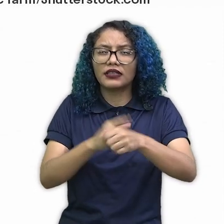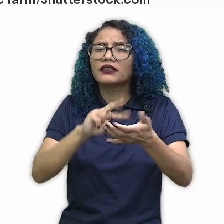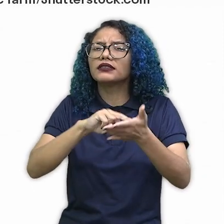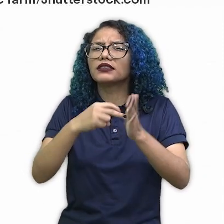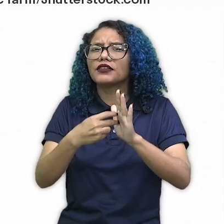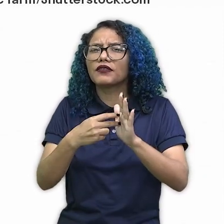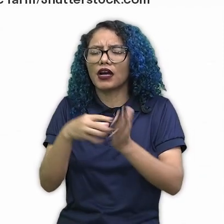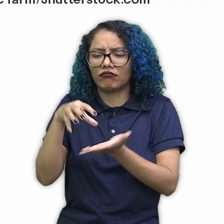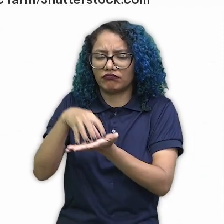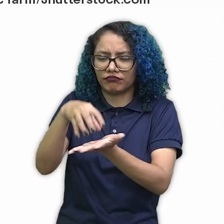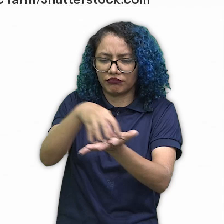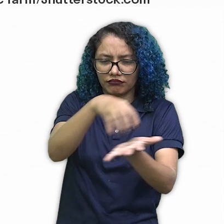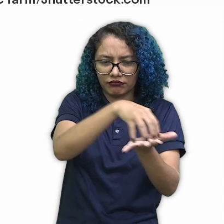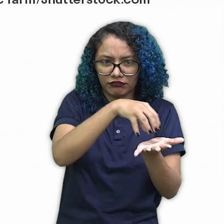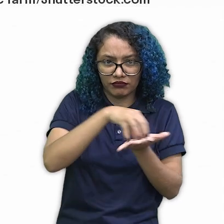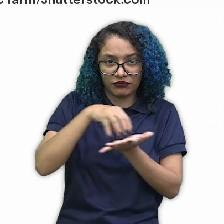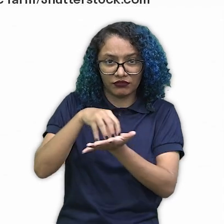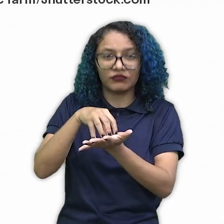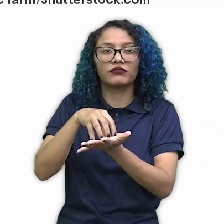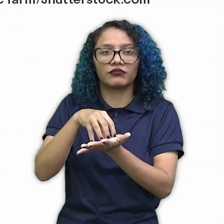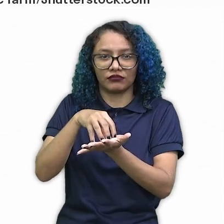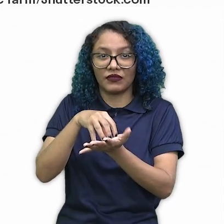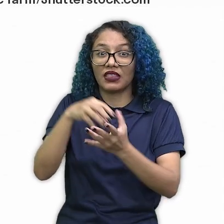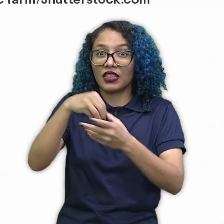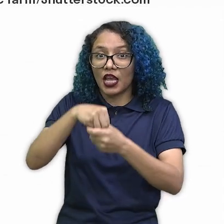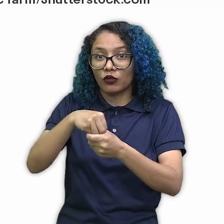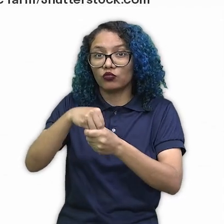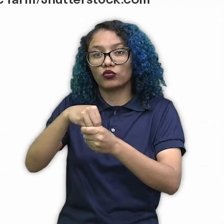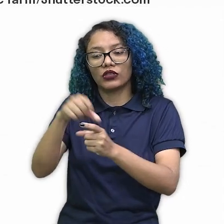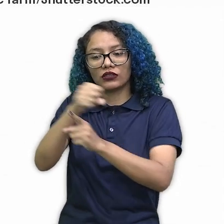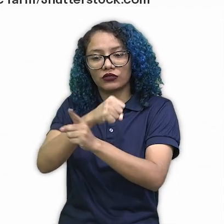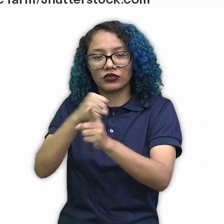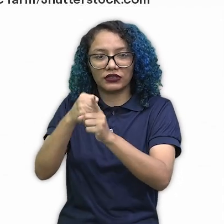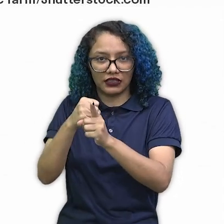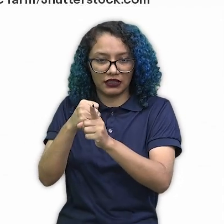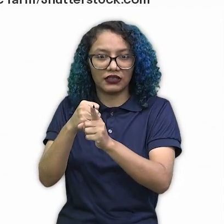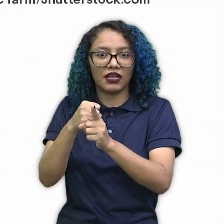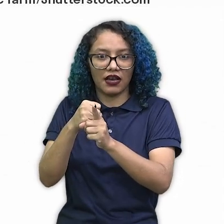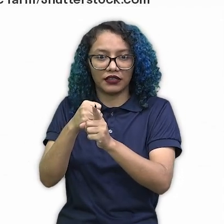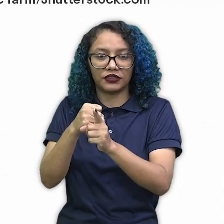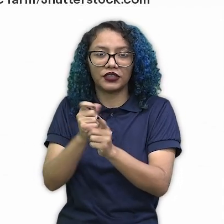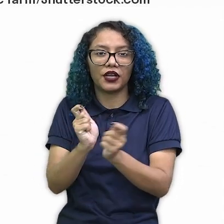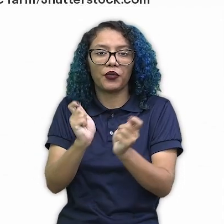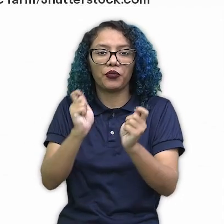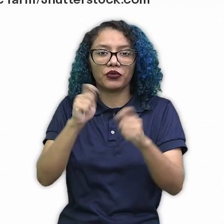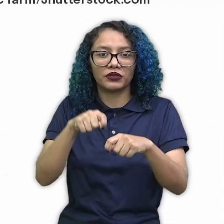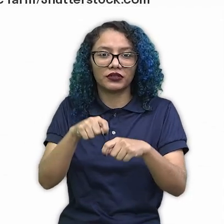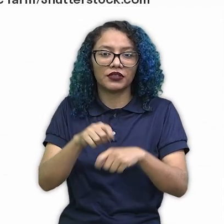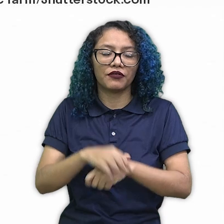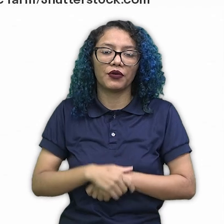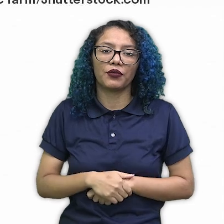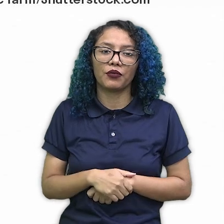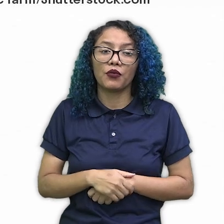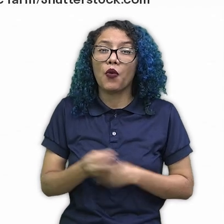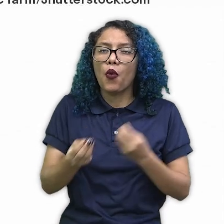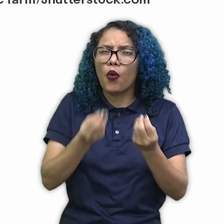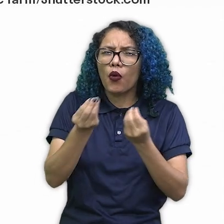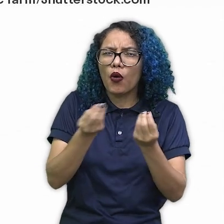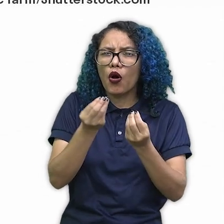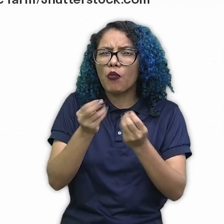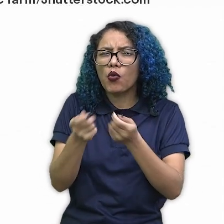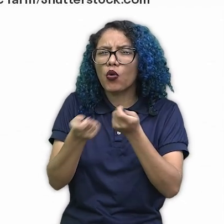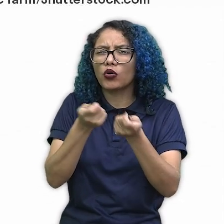poderes exercidos em pequenos núcleos sociais por meio da aplicação de quê? De